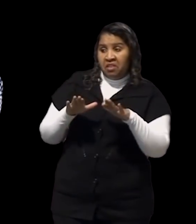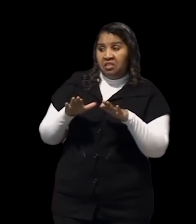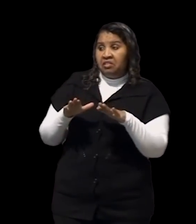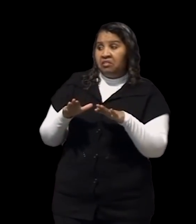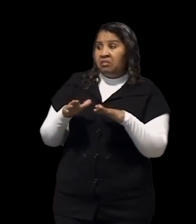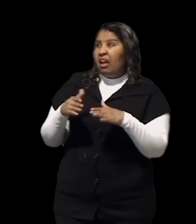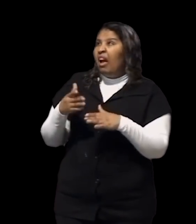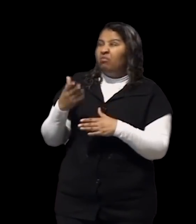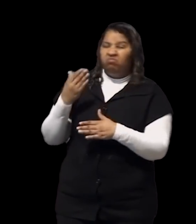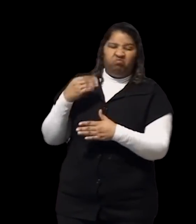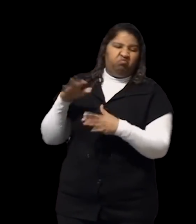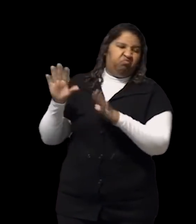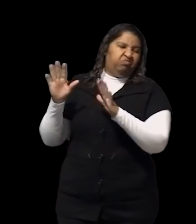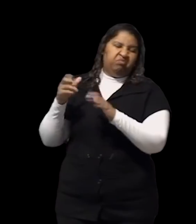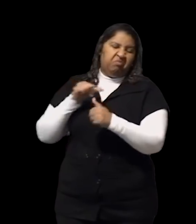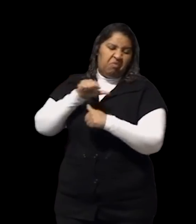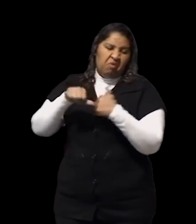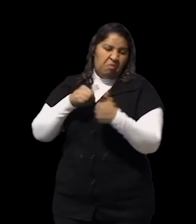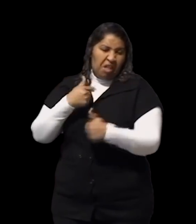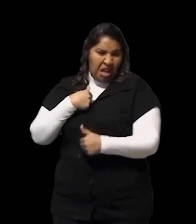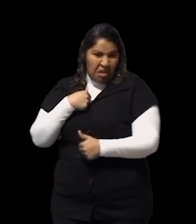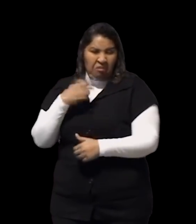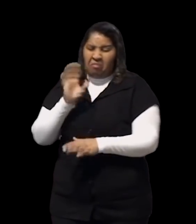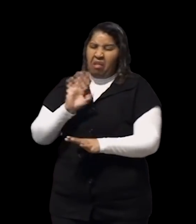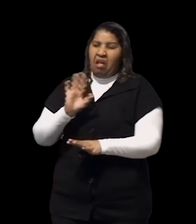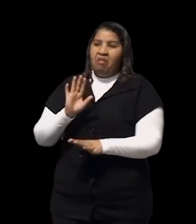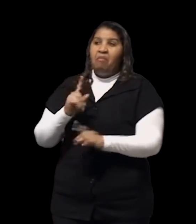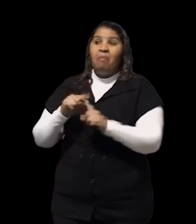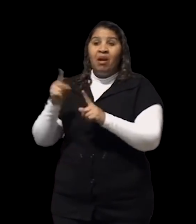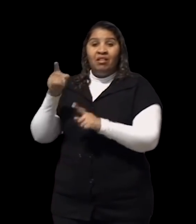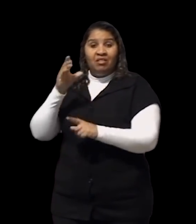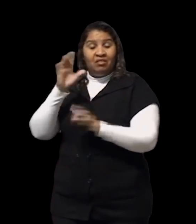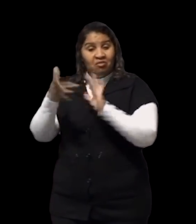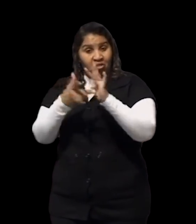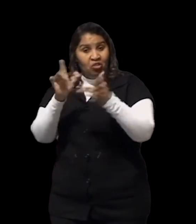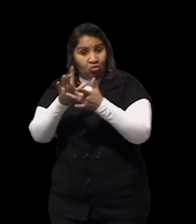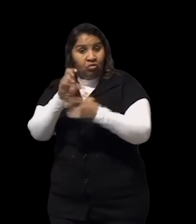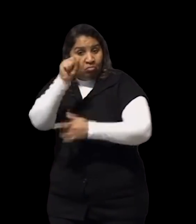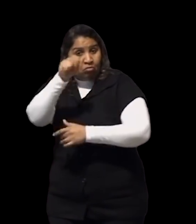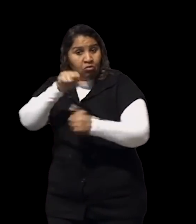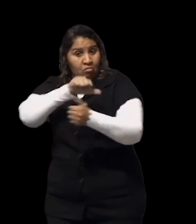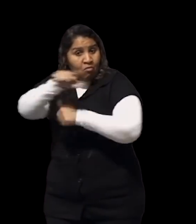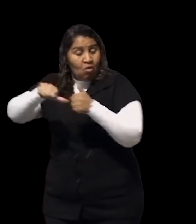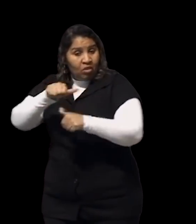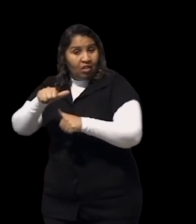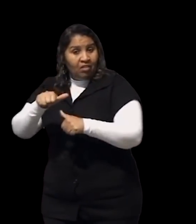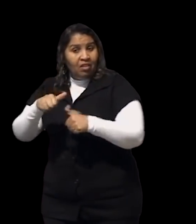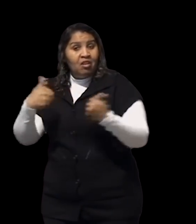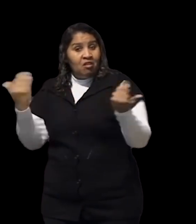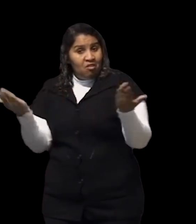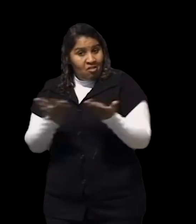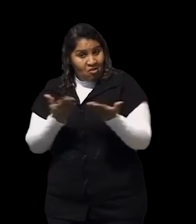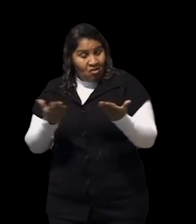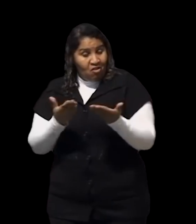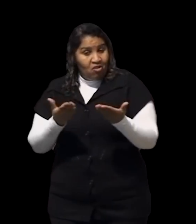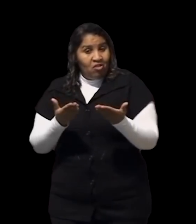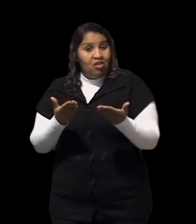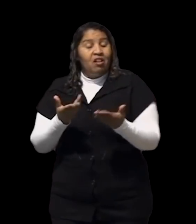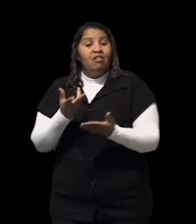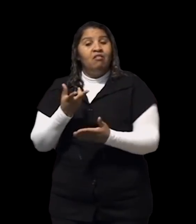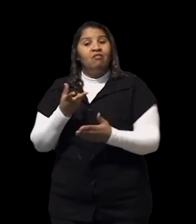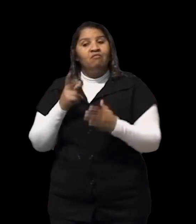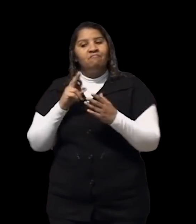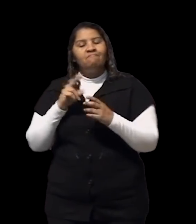âmago da questão do mais do que vencedores é é quem você é e hoje eu quero falar um pouquinho sobre isso sobre